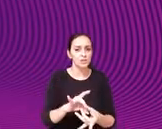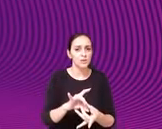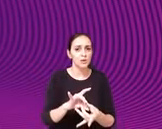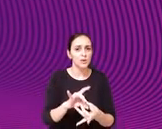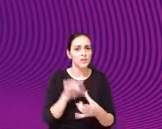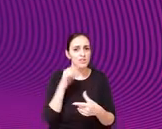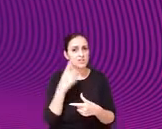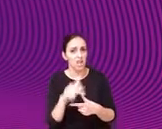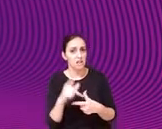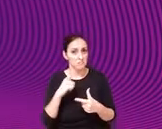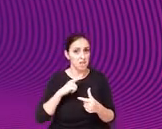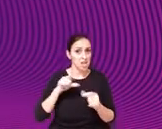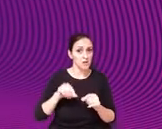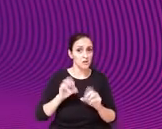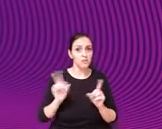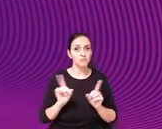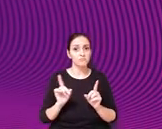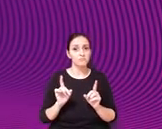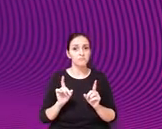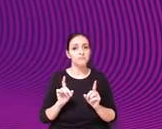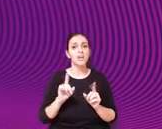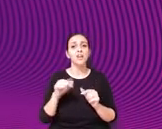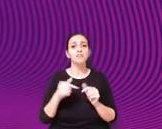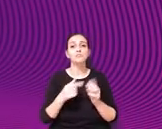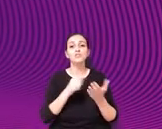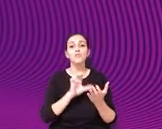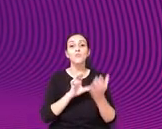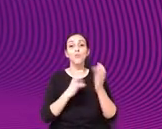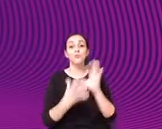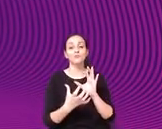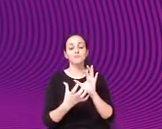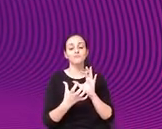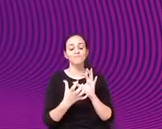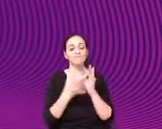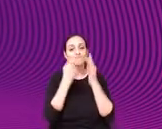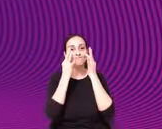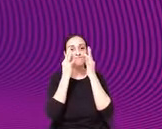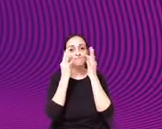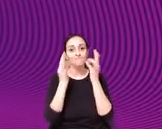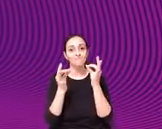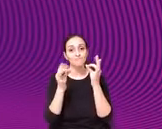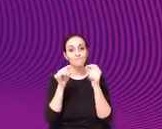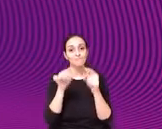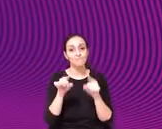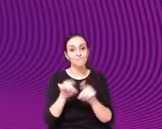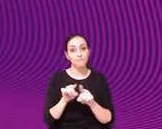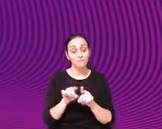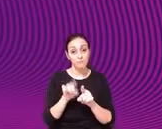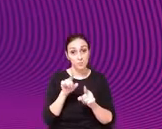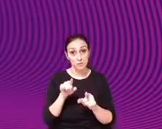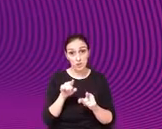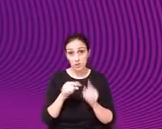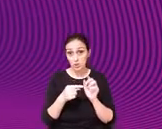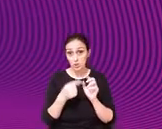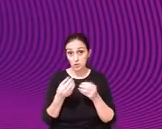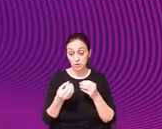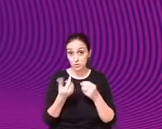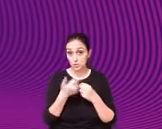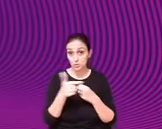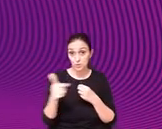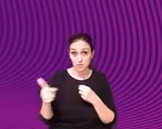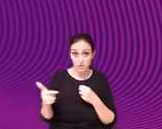não. No corte apical, o que chamou muito a atenção, além do aspecto de não ter a